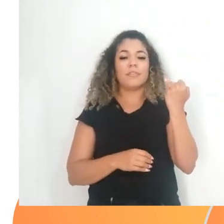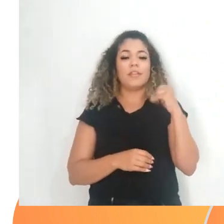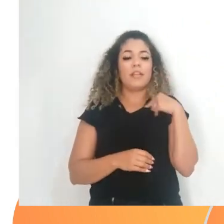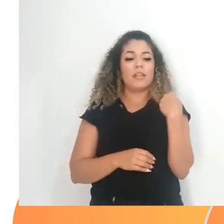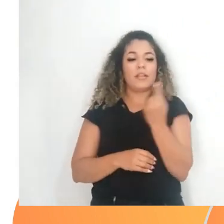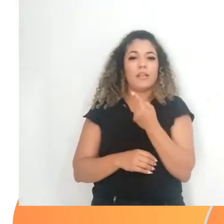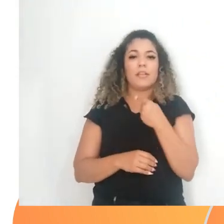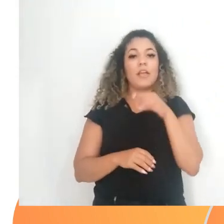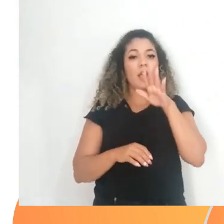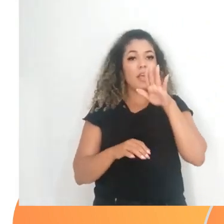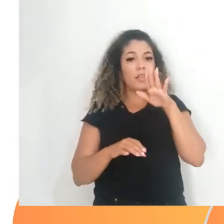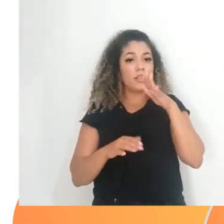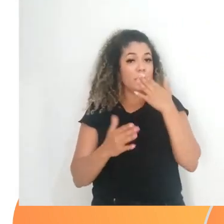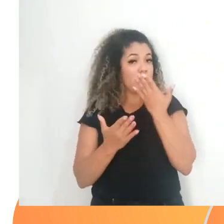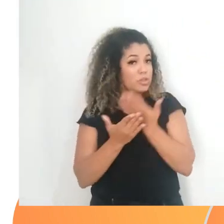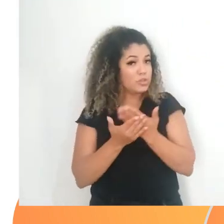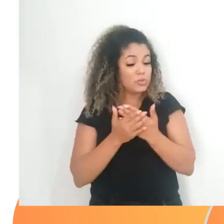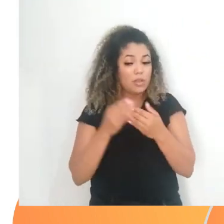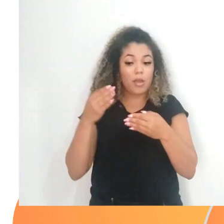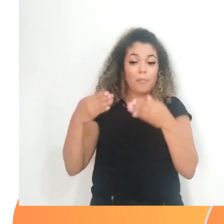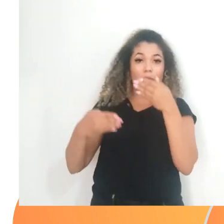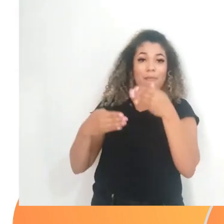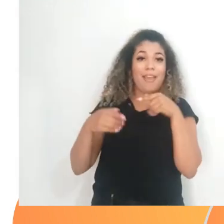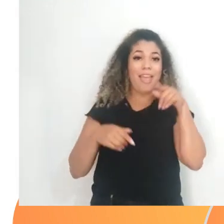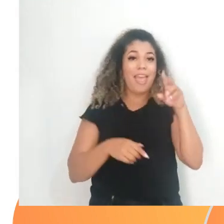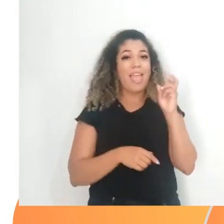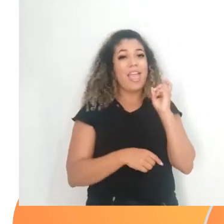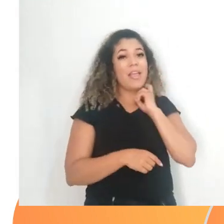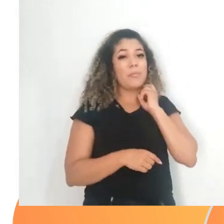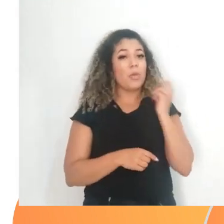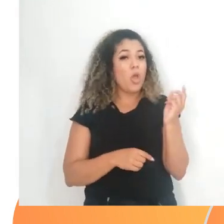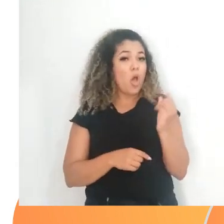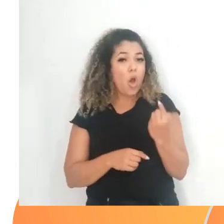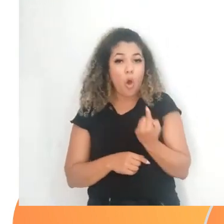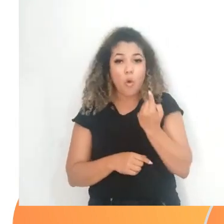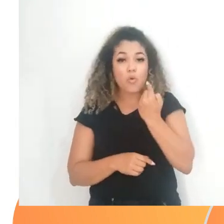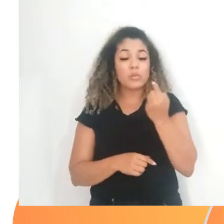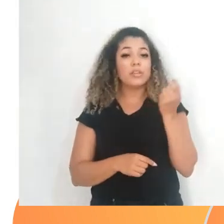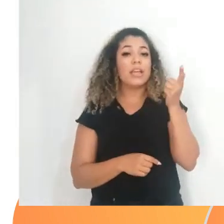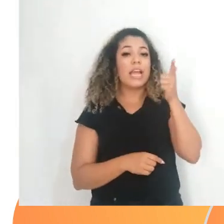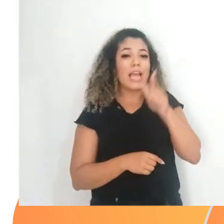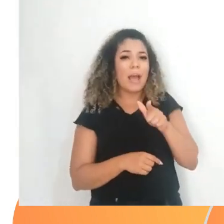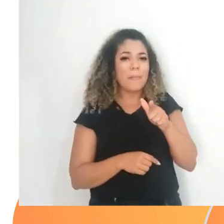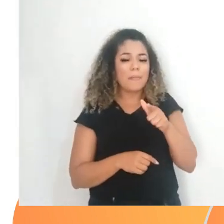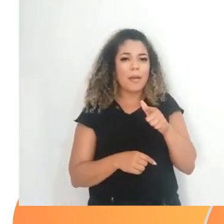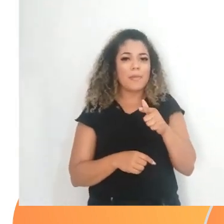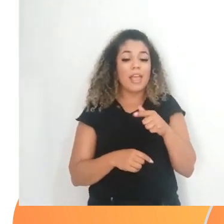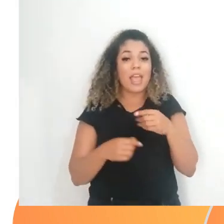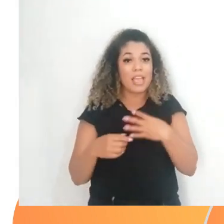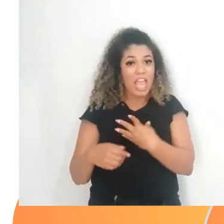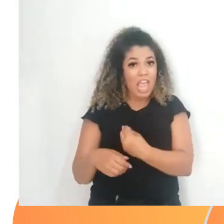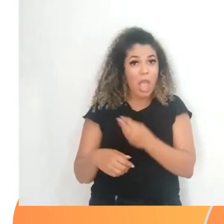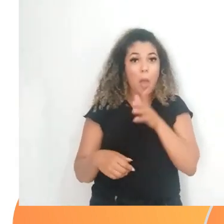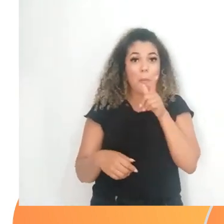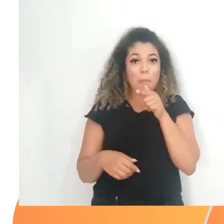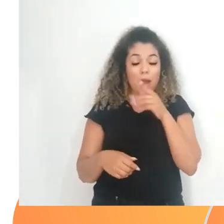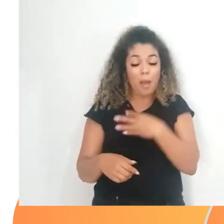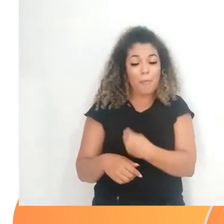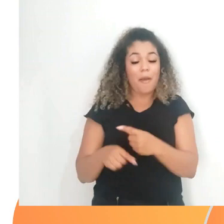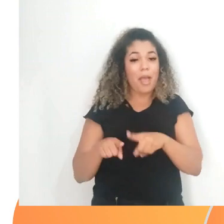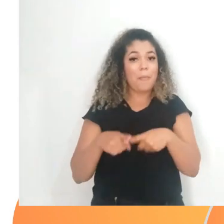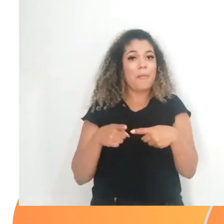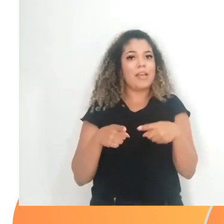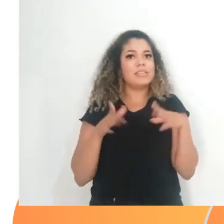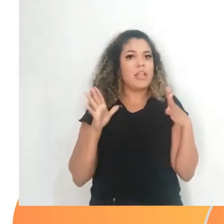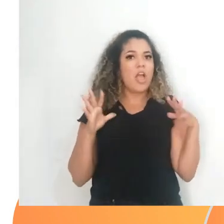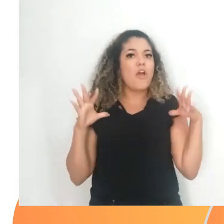para nós que estudamos robótica. Os morcegos são os únicos mamíferos capazes de voar. Eles têm asas e se